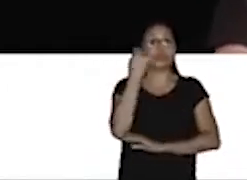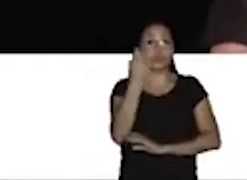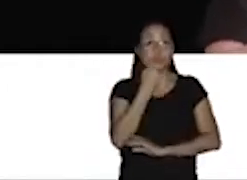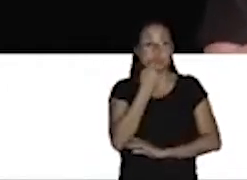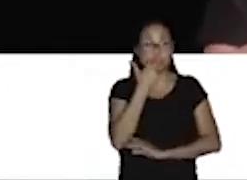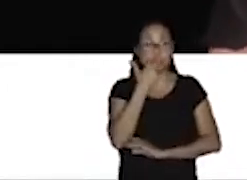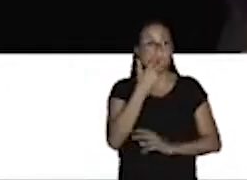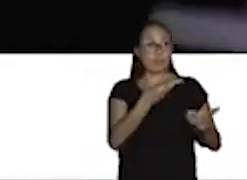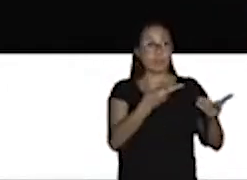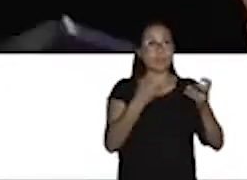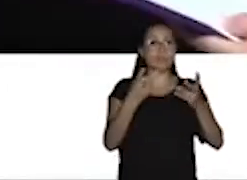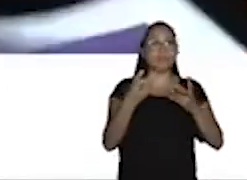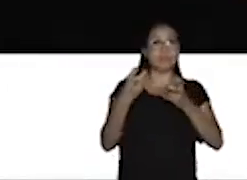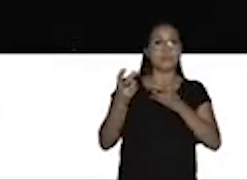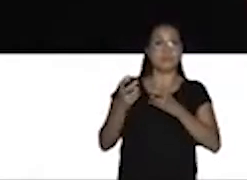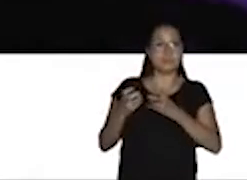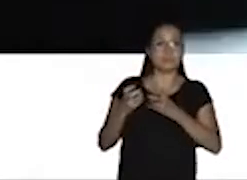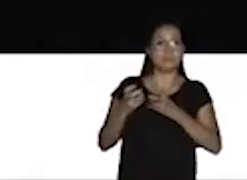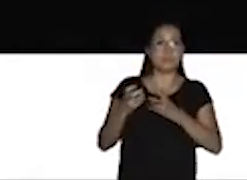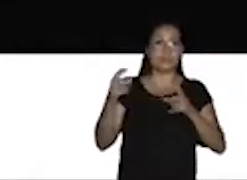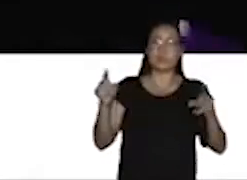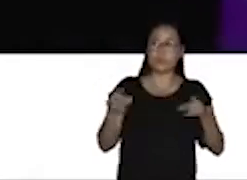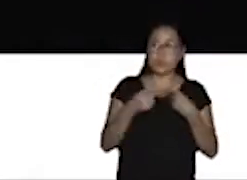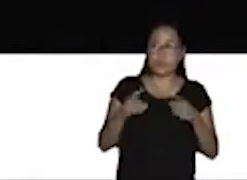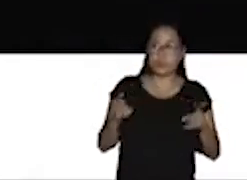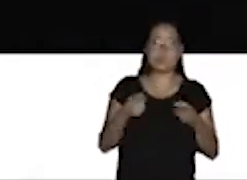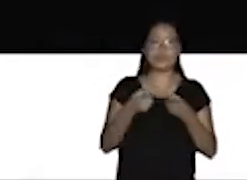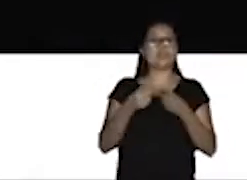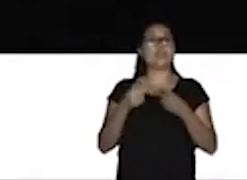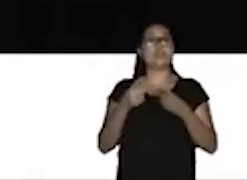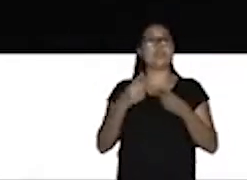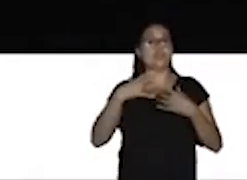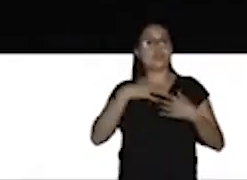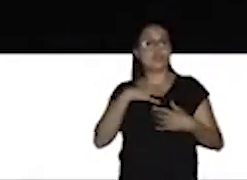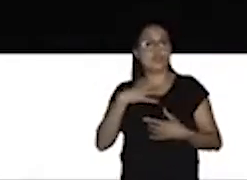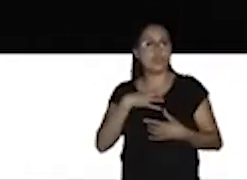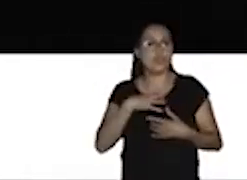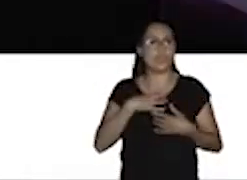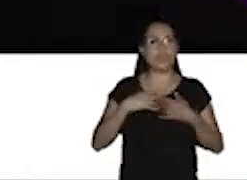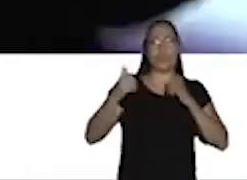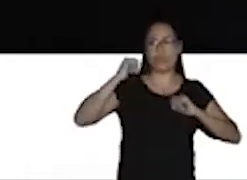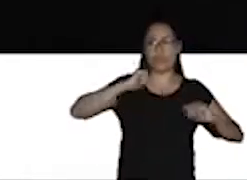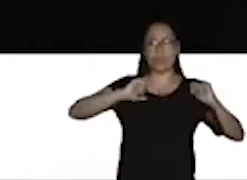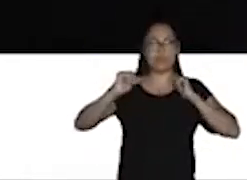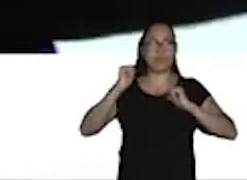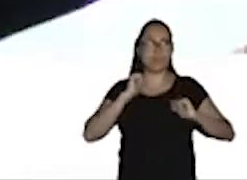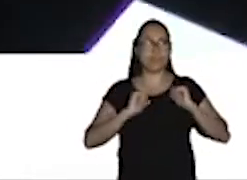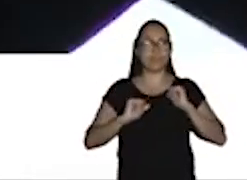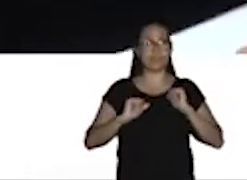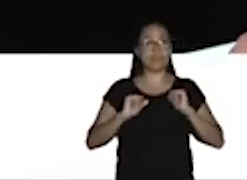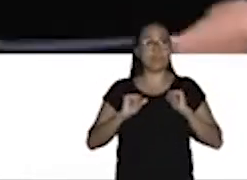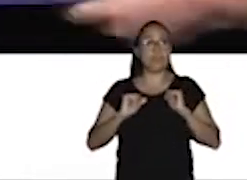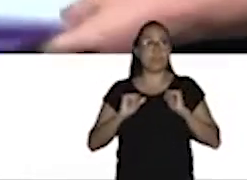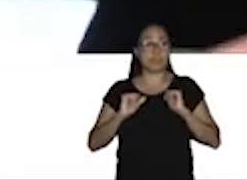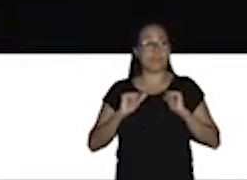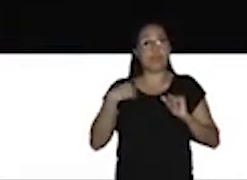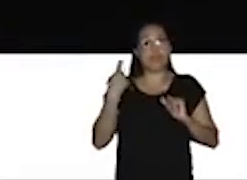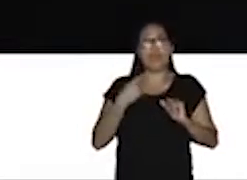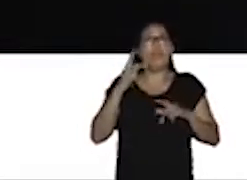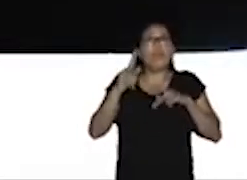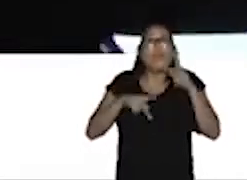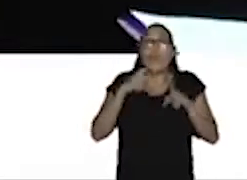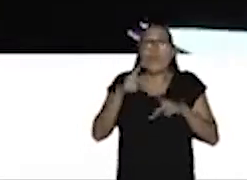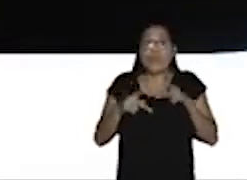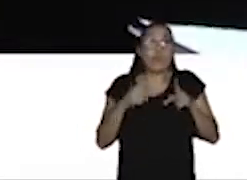identificar com os tipos, os personagens, as músicas, os trejeitos, né? As maneiras, porque é o nosso povo,